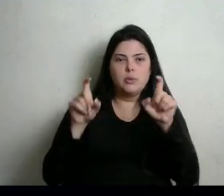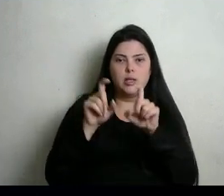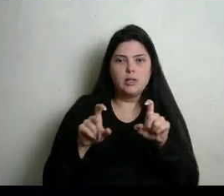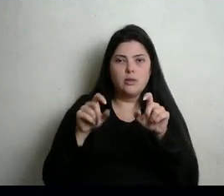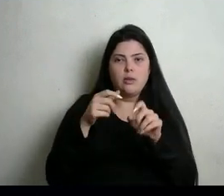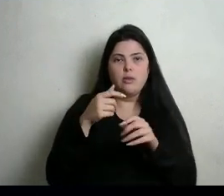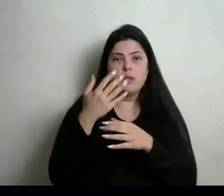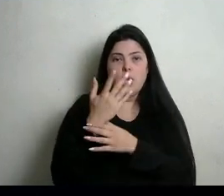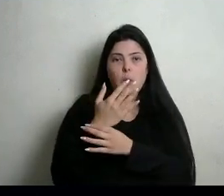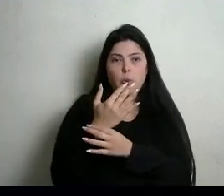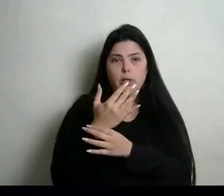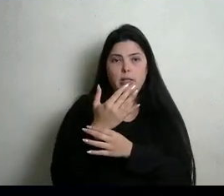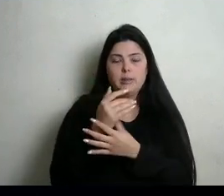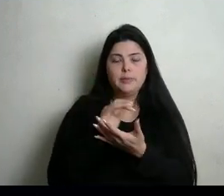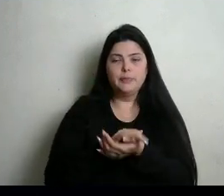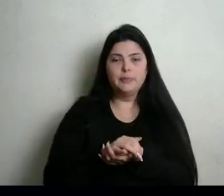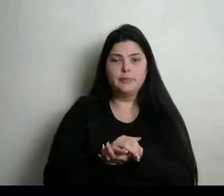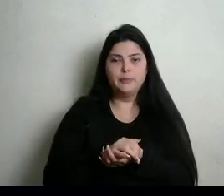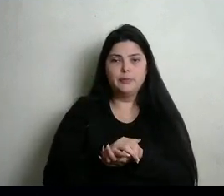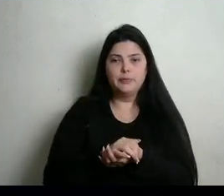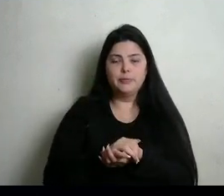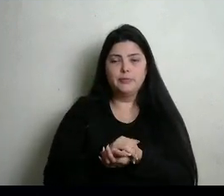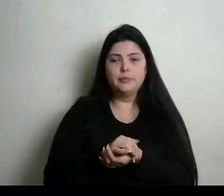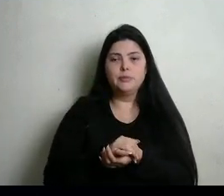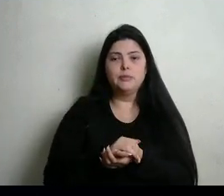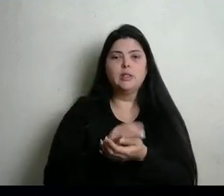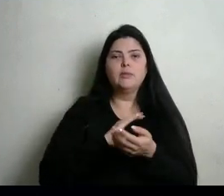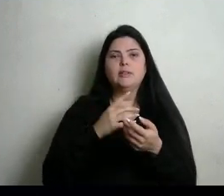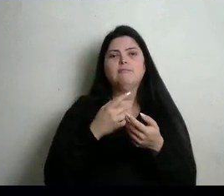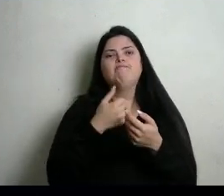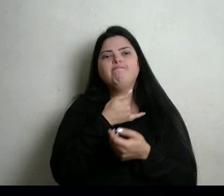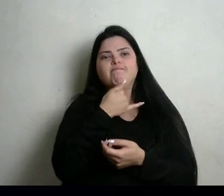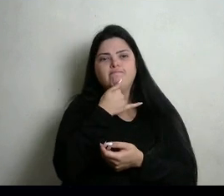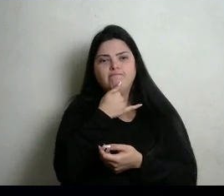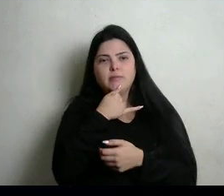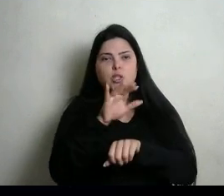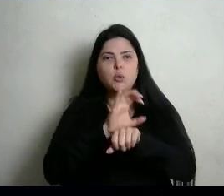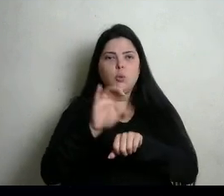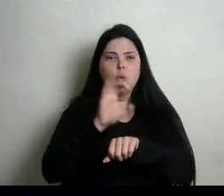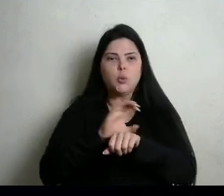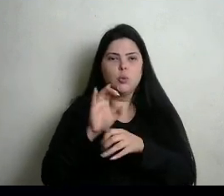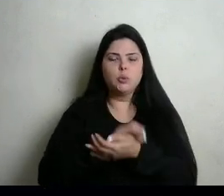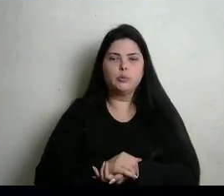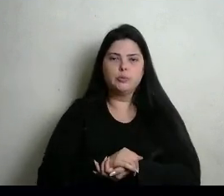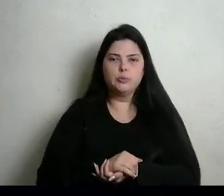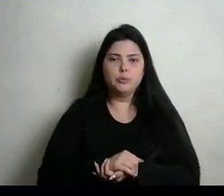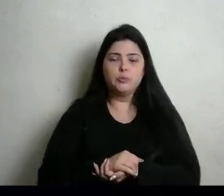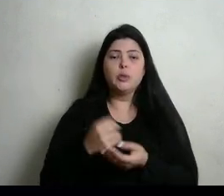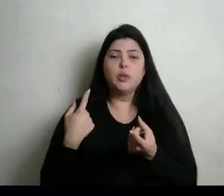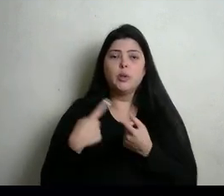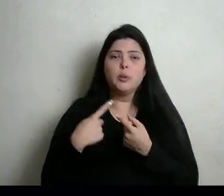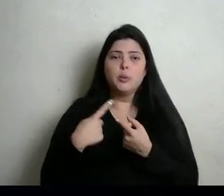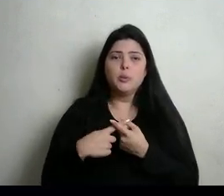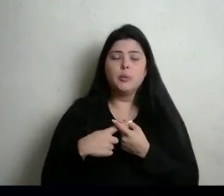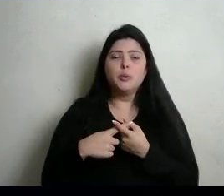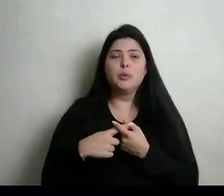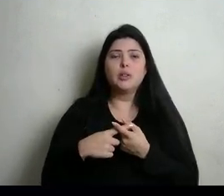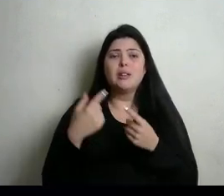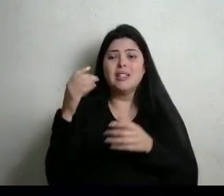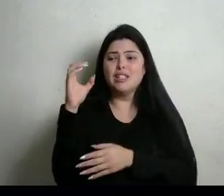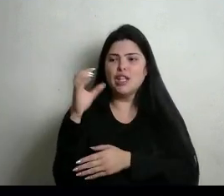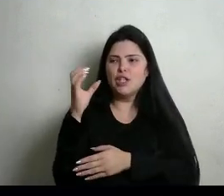do Rio Grande do Sul e estava extremamente frustrado com o curso, porque era muito científico. Eu não